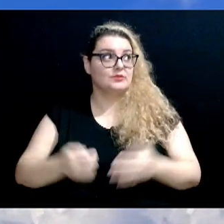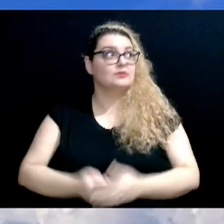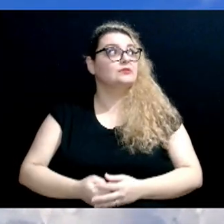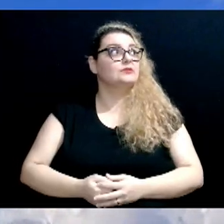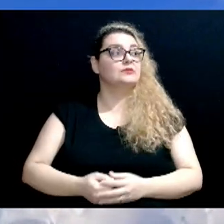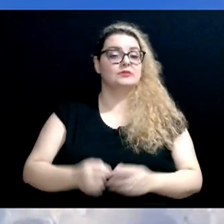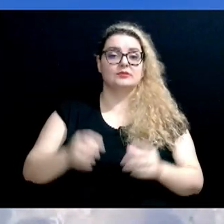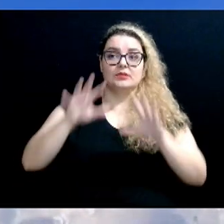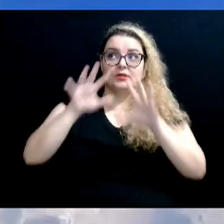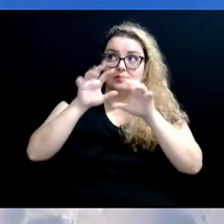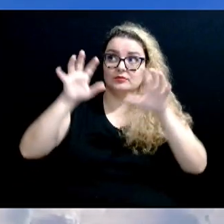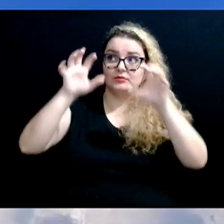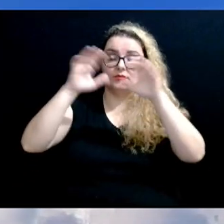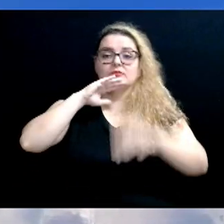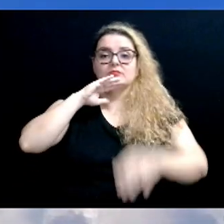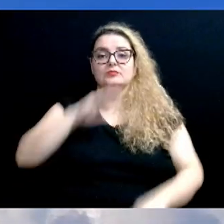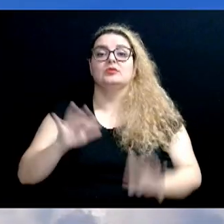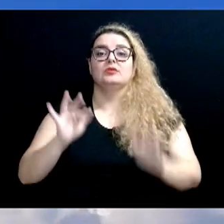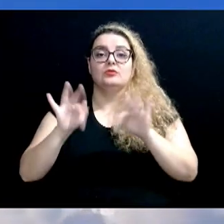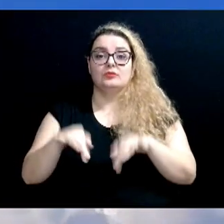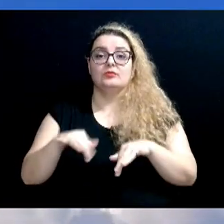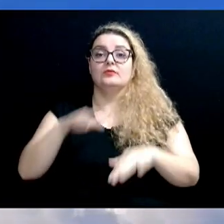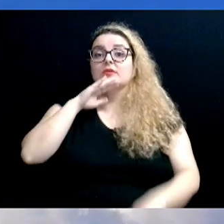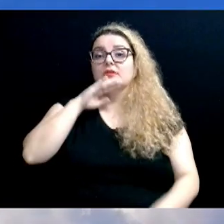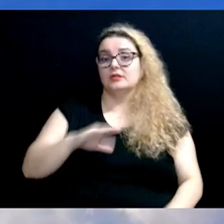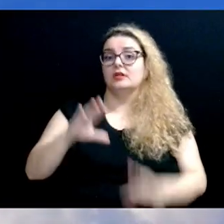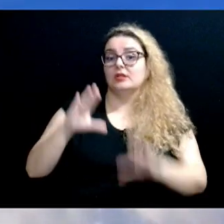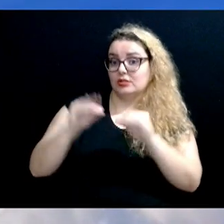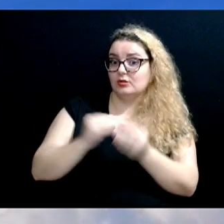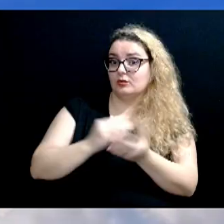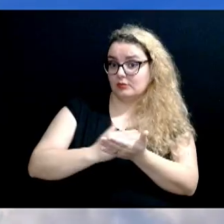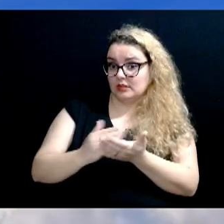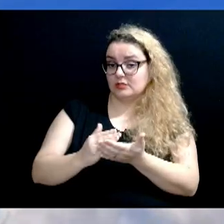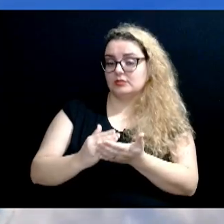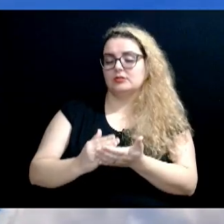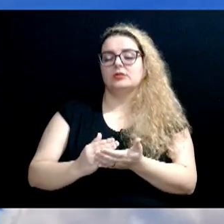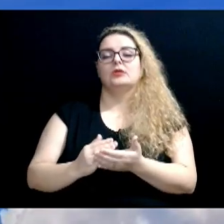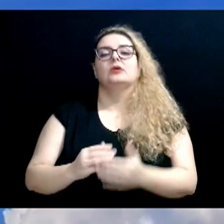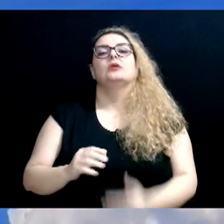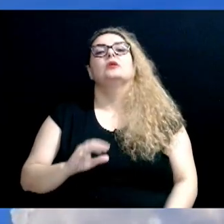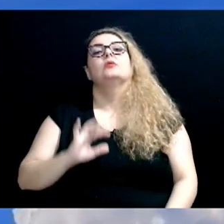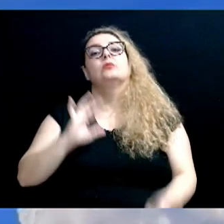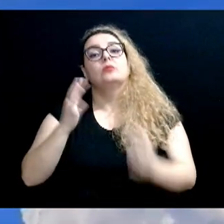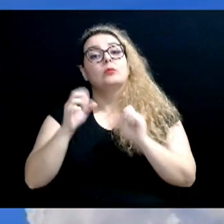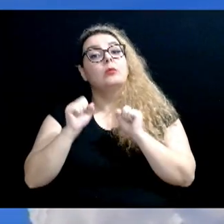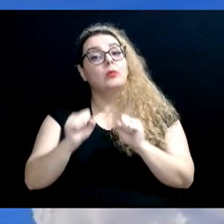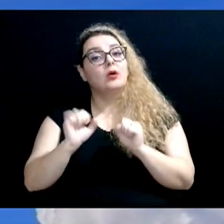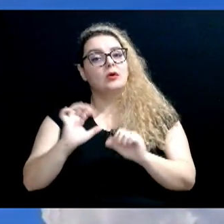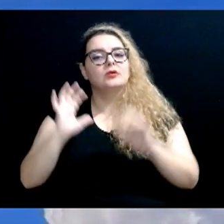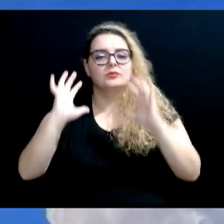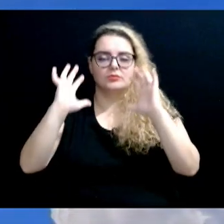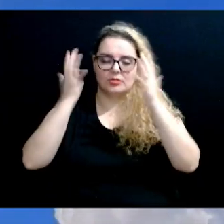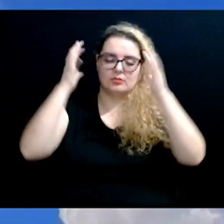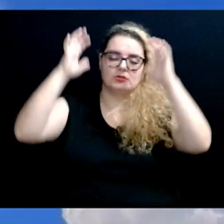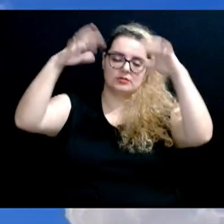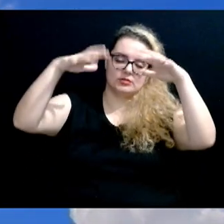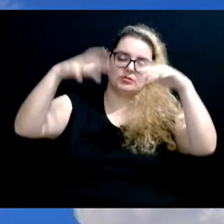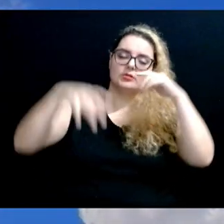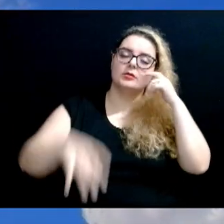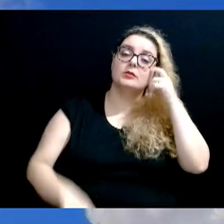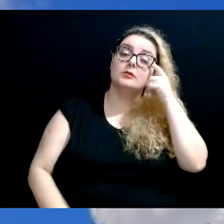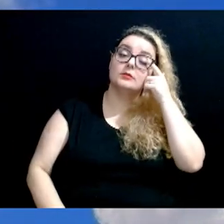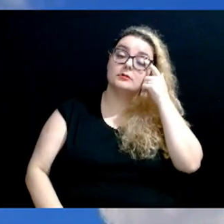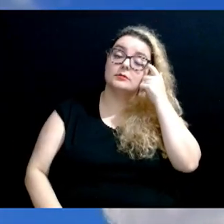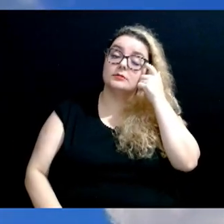à tarde e no finzinho da tarde e à noite a previsão diz que nós teremos aí chuva, para que essa chuva para esfriar um pouco